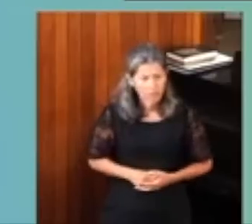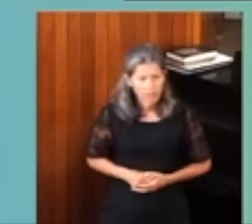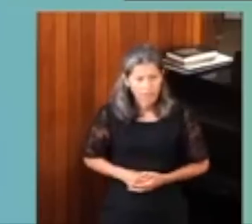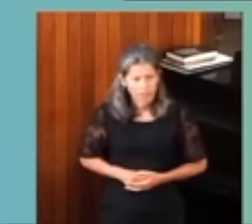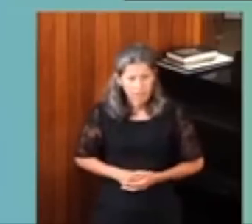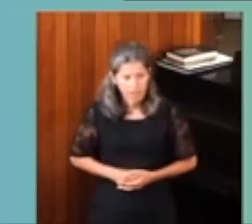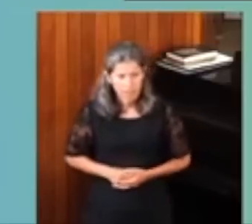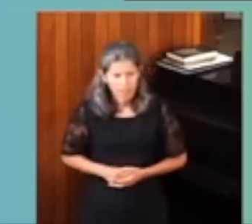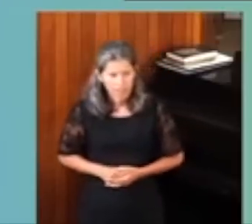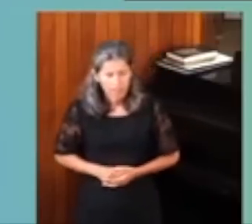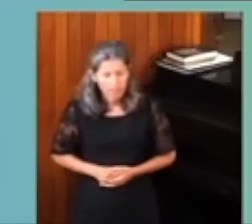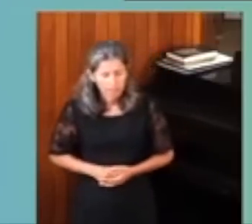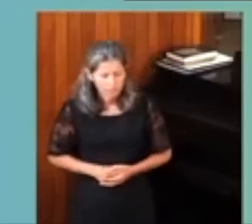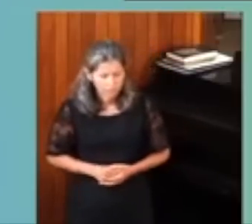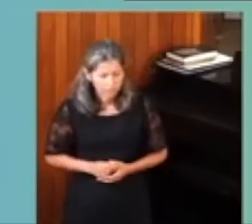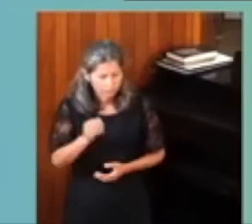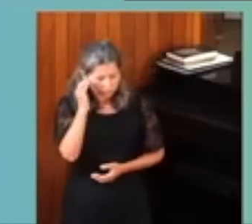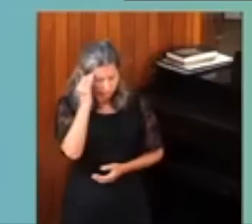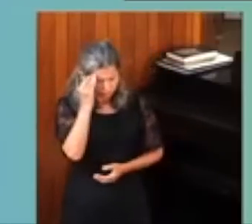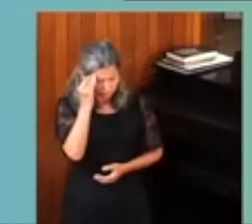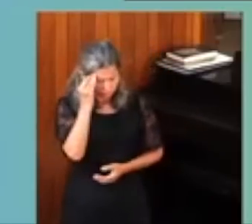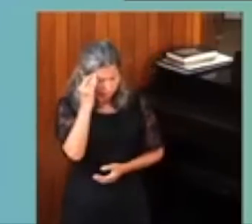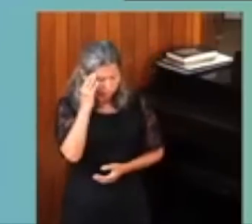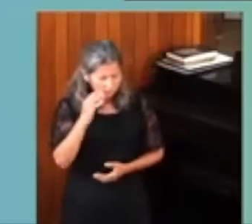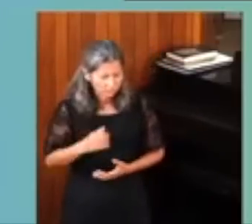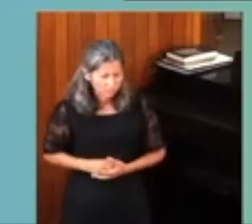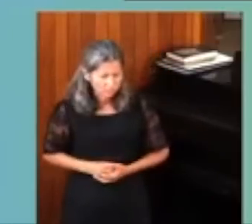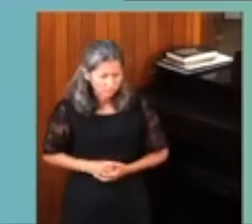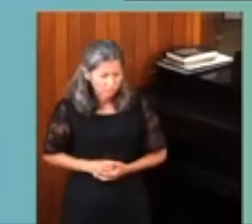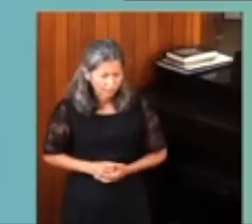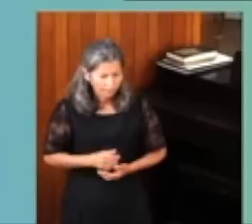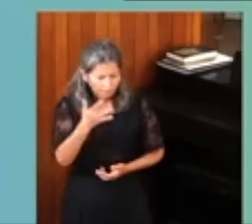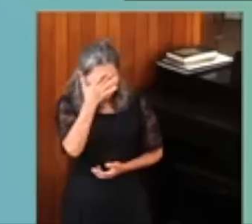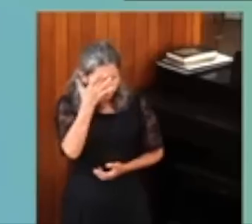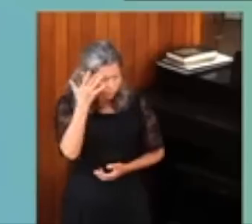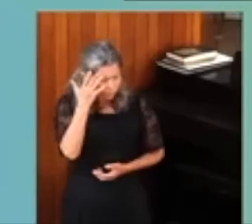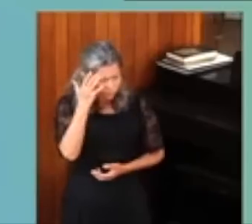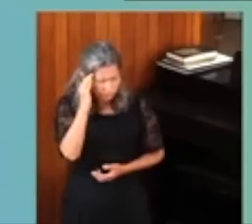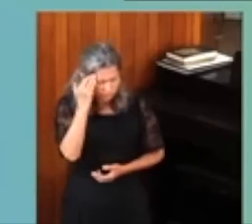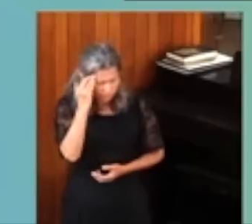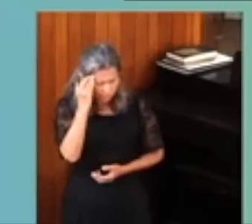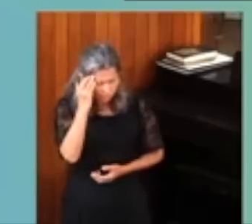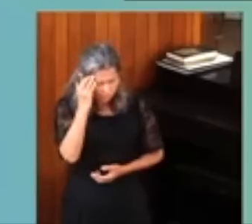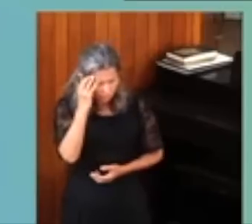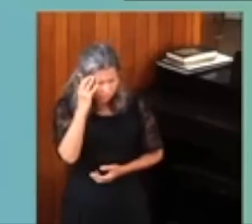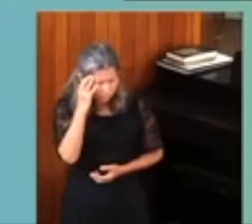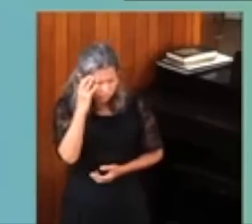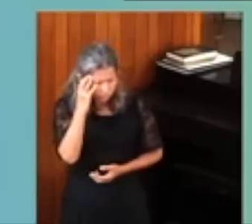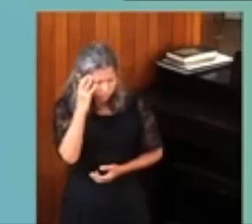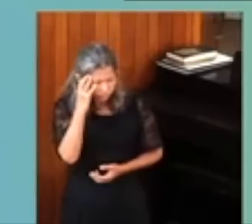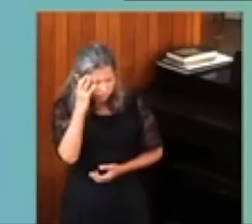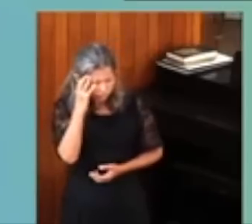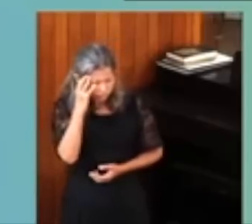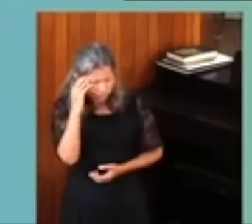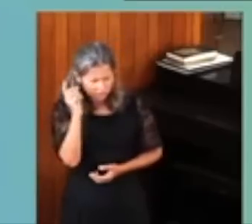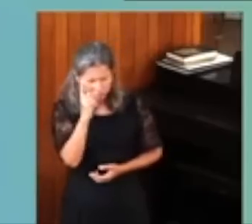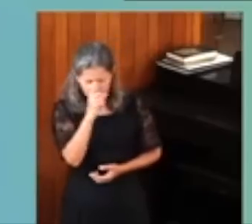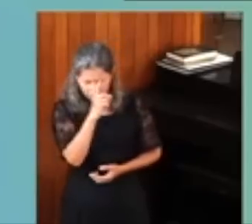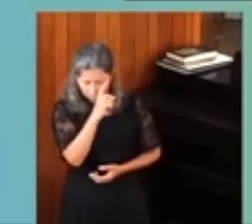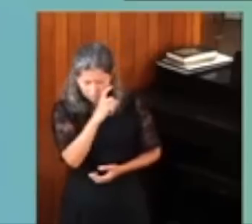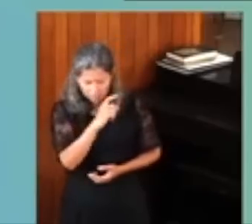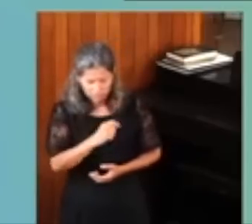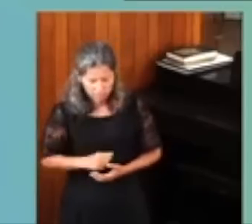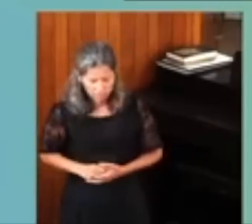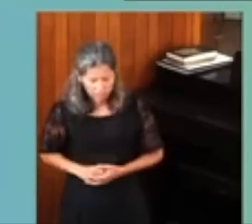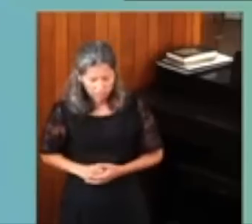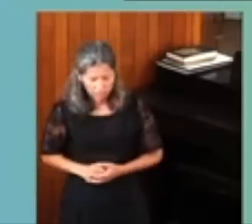a gente entende, e eu já desafiei algumas pessoas que não entendem assim a me explicar de outro jeito. E é complicado entender de outro jeito,